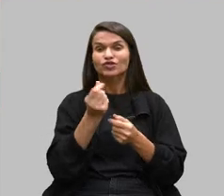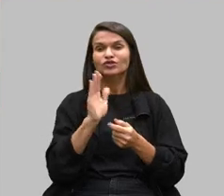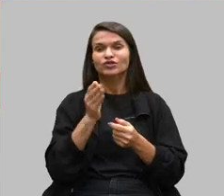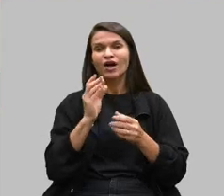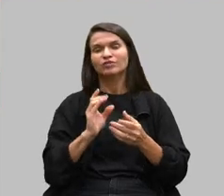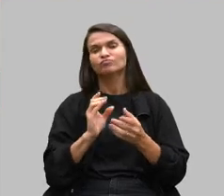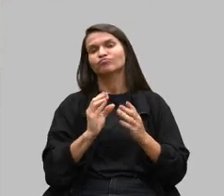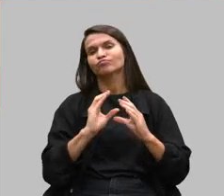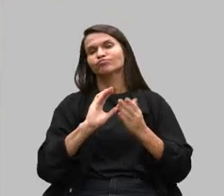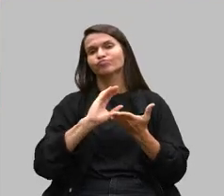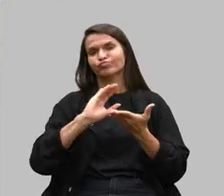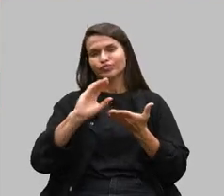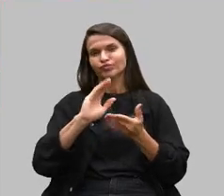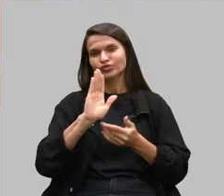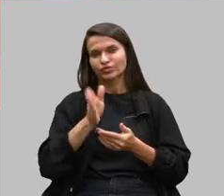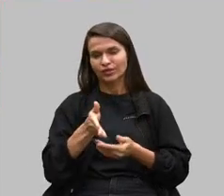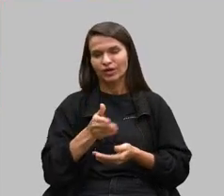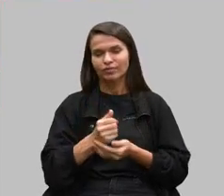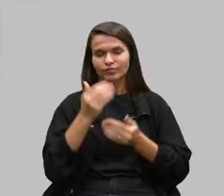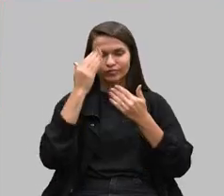reservado Muito